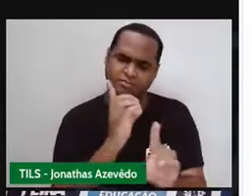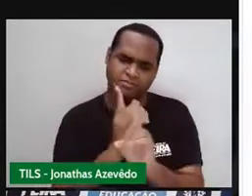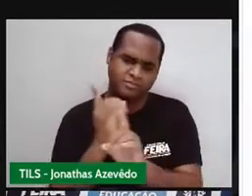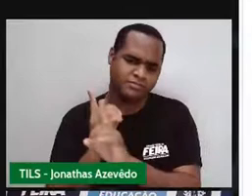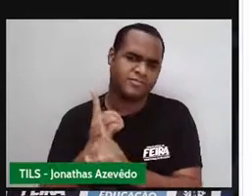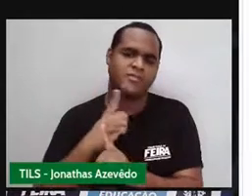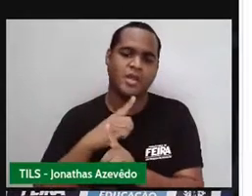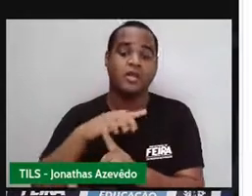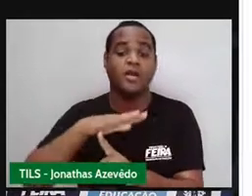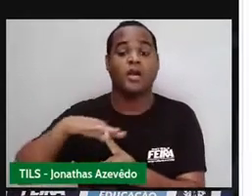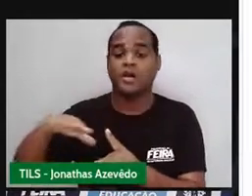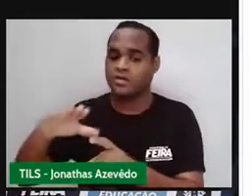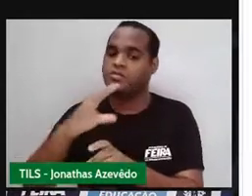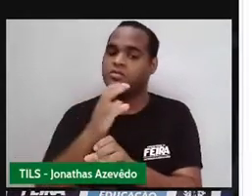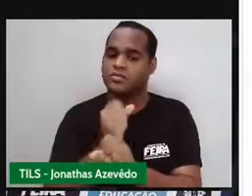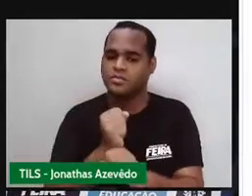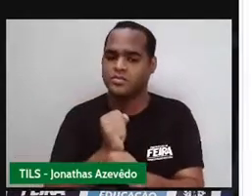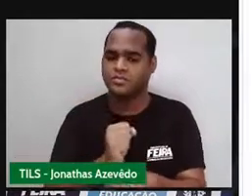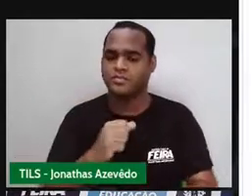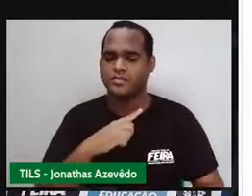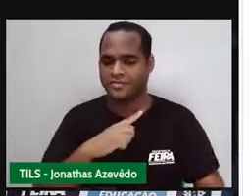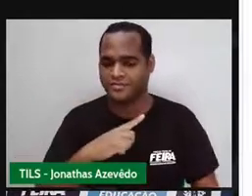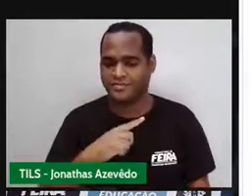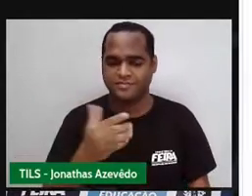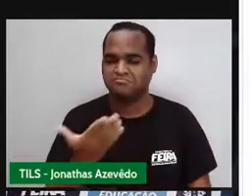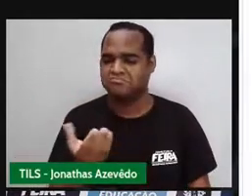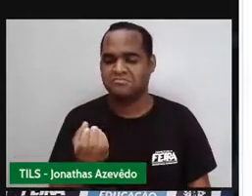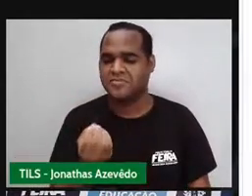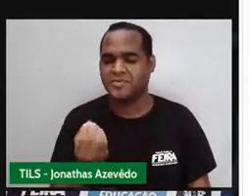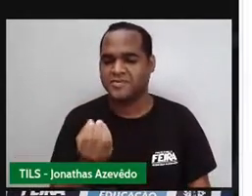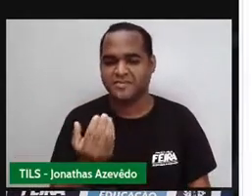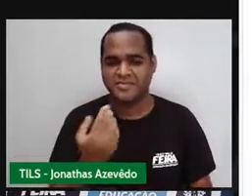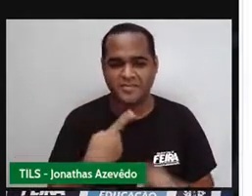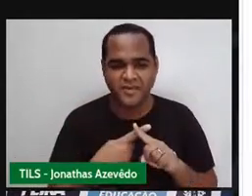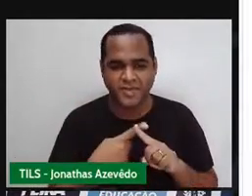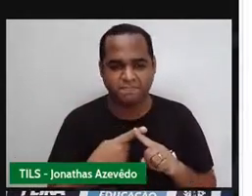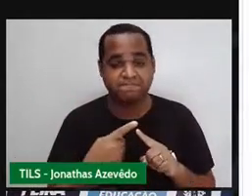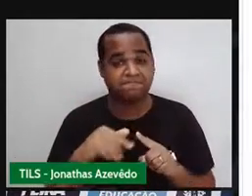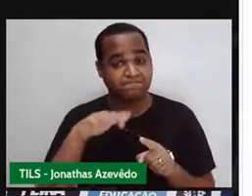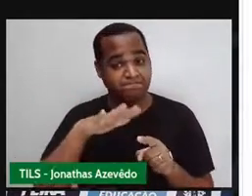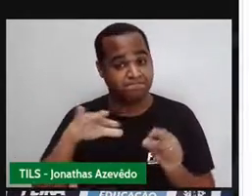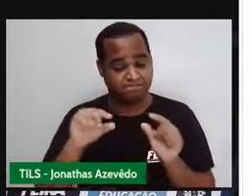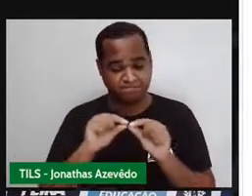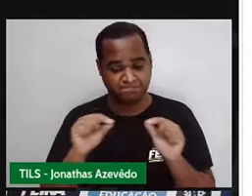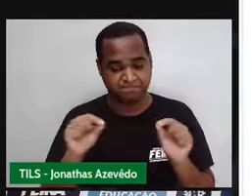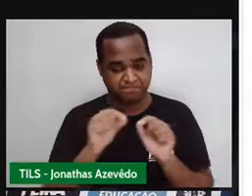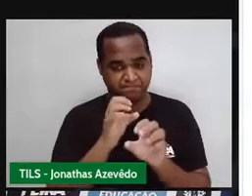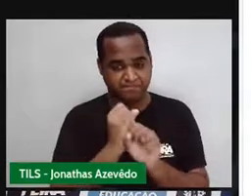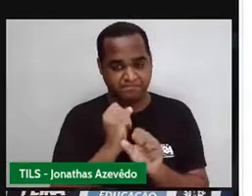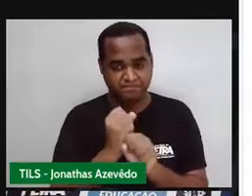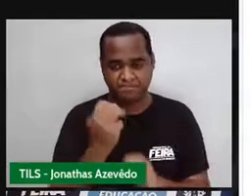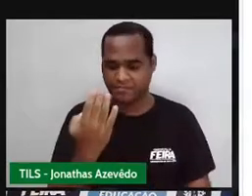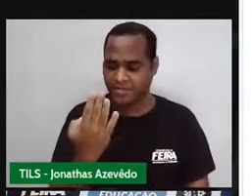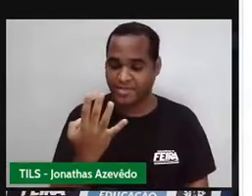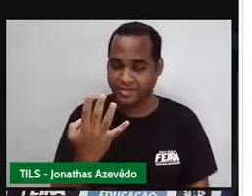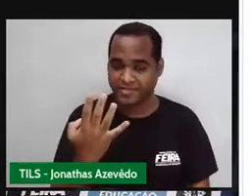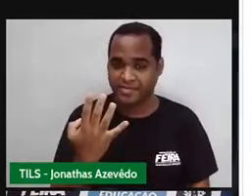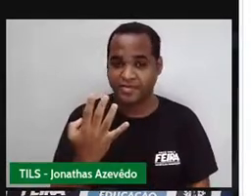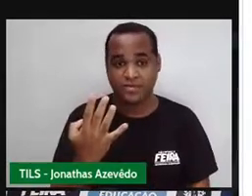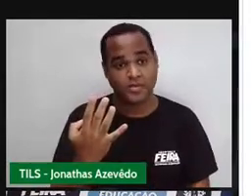a área dessa figura não é porque o comprimento é 4 a